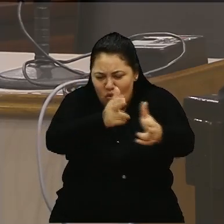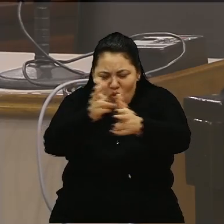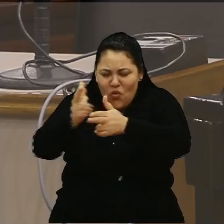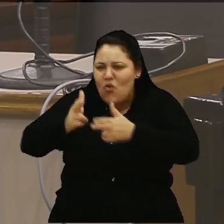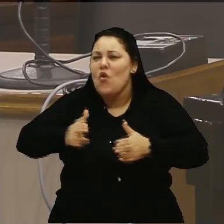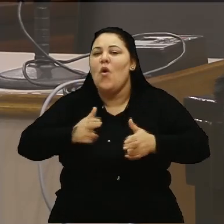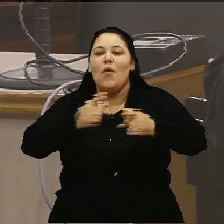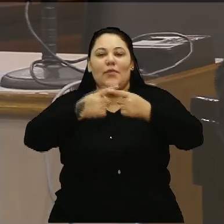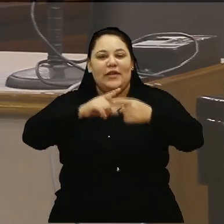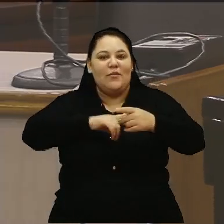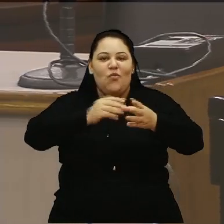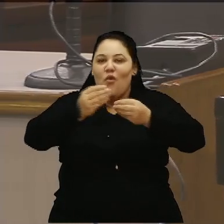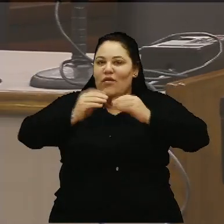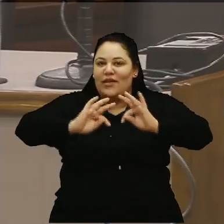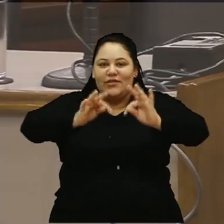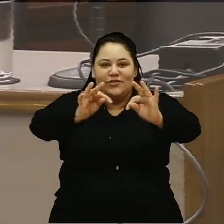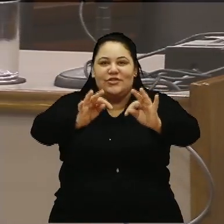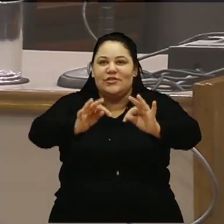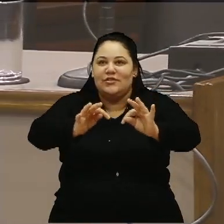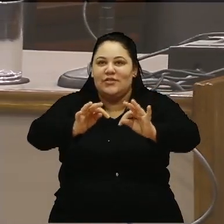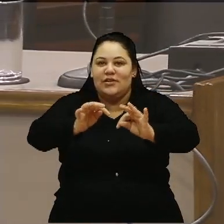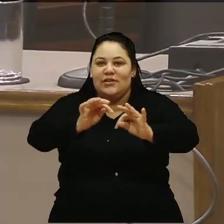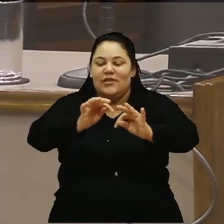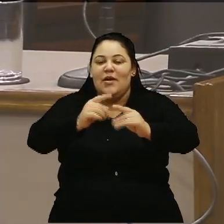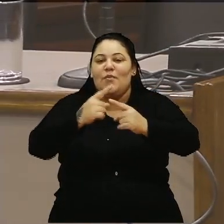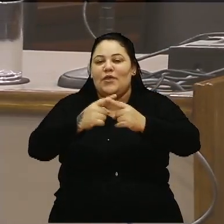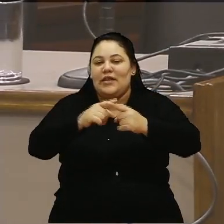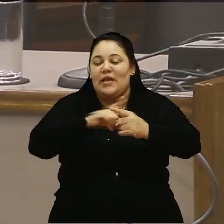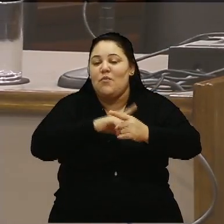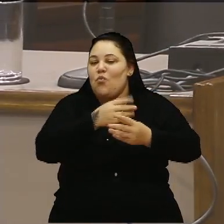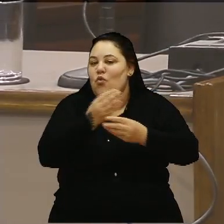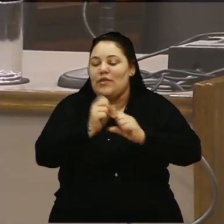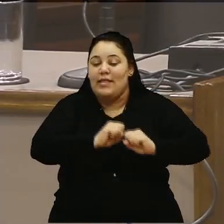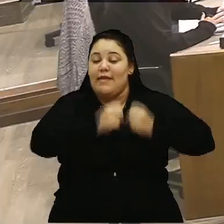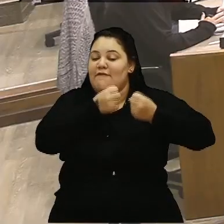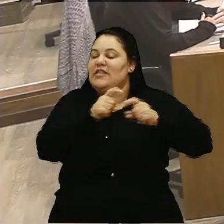tecnologia que eles têm, mas não porque eles não são atacados. Seria isso. Obrigado, senhor presidente. Obrigado, vereador.